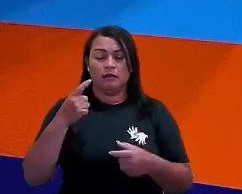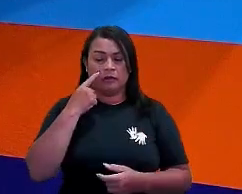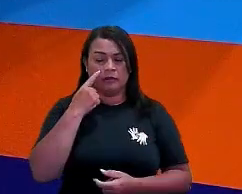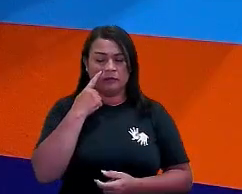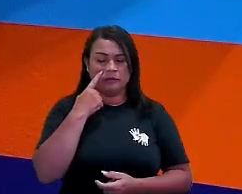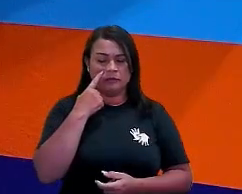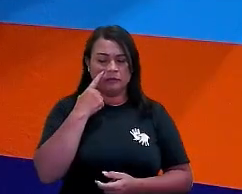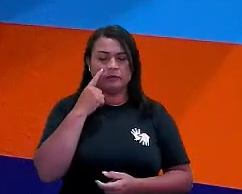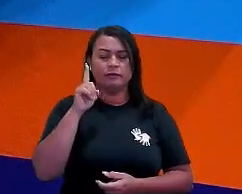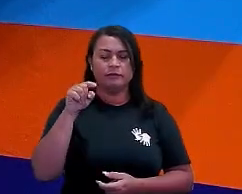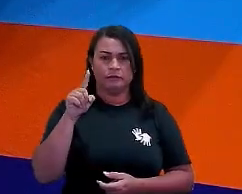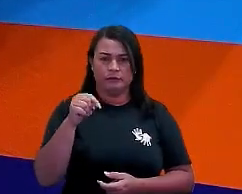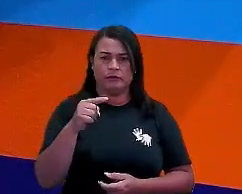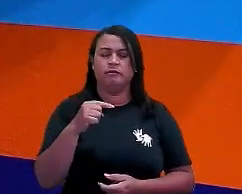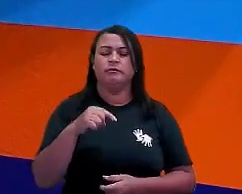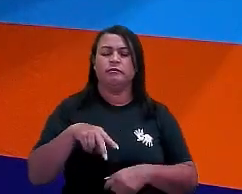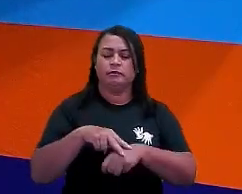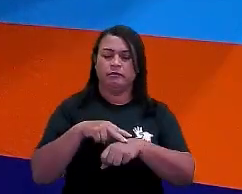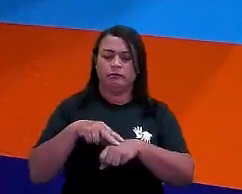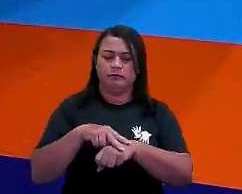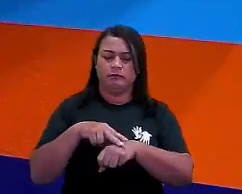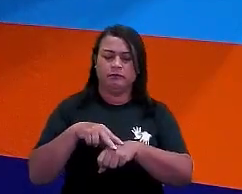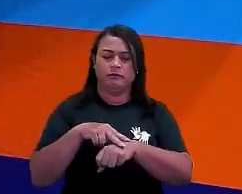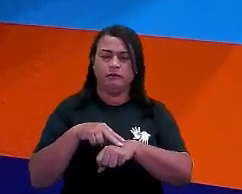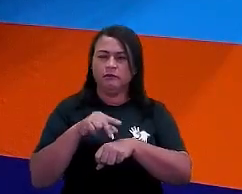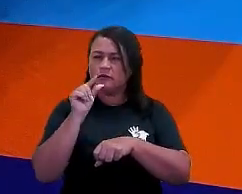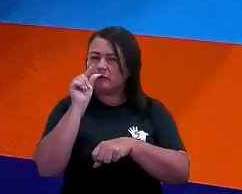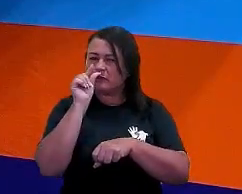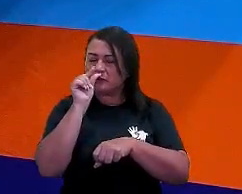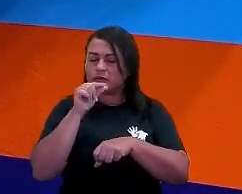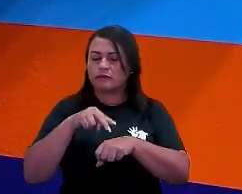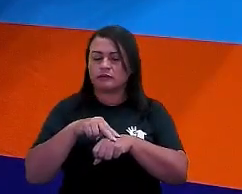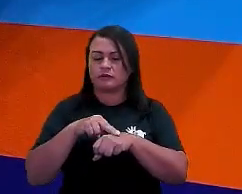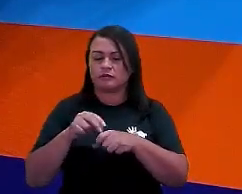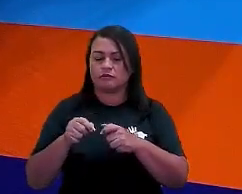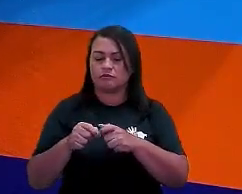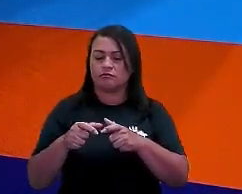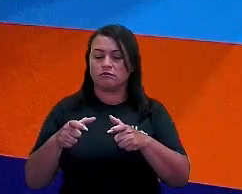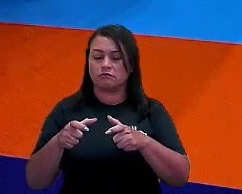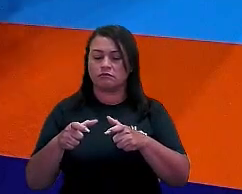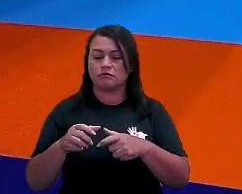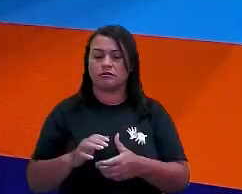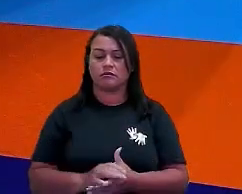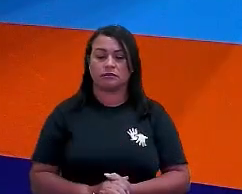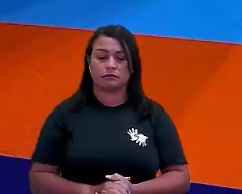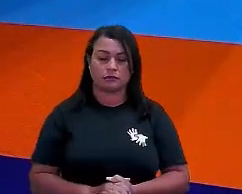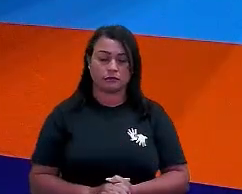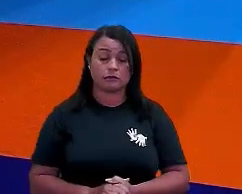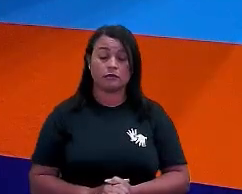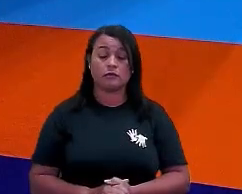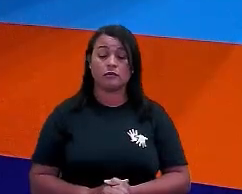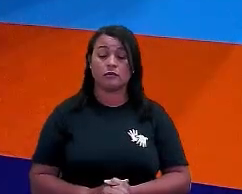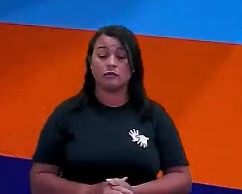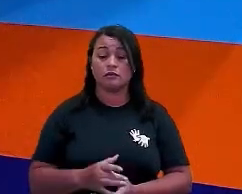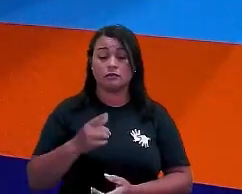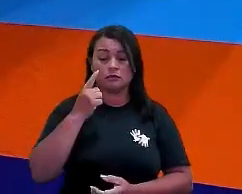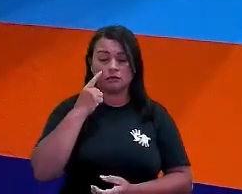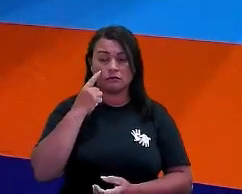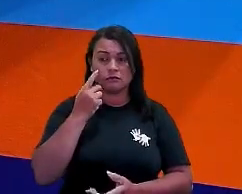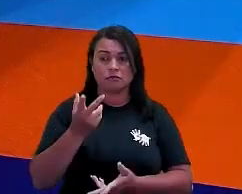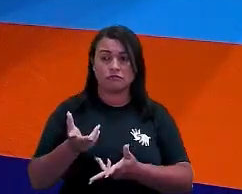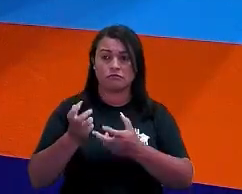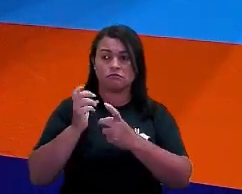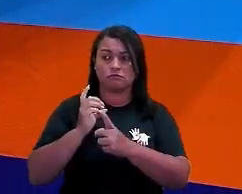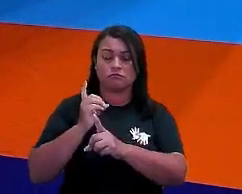Ó, essa daqui tá um pouquinho mais gordinha do que essa aqui, né? Então, quando a gente